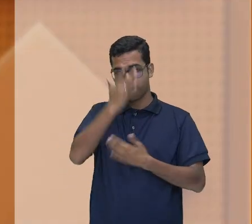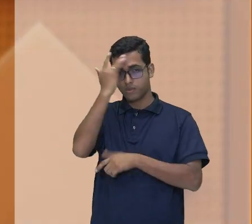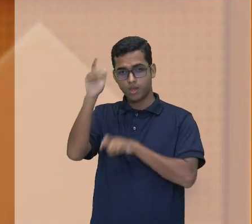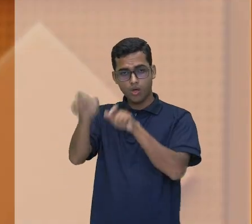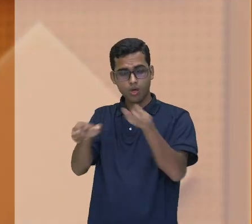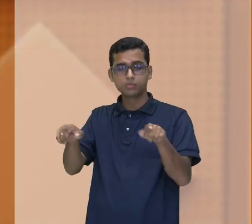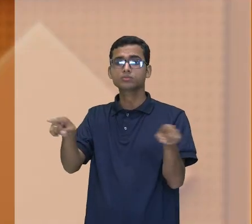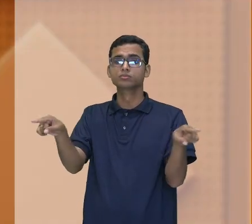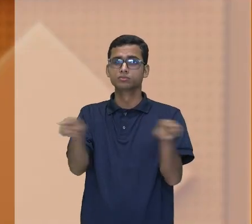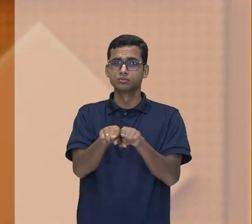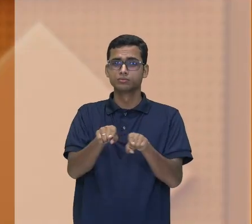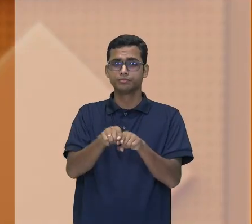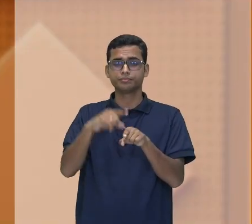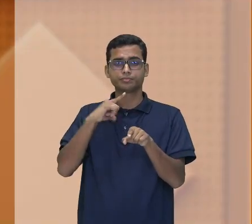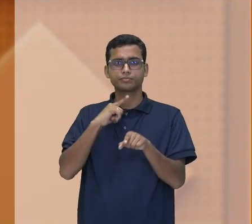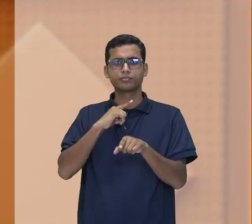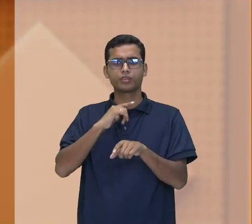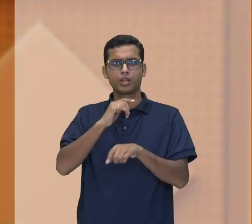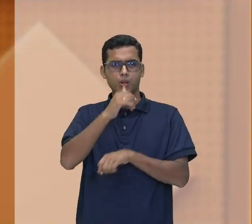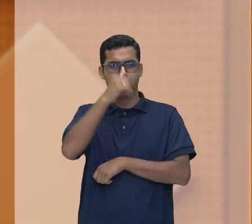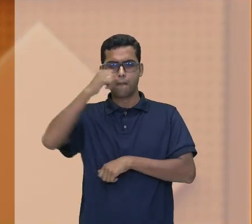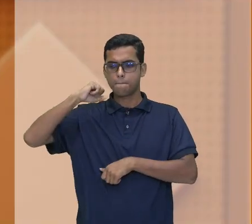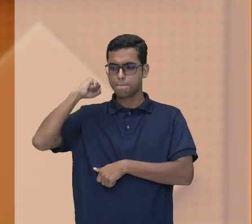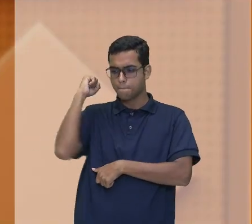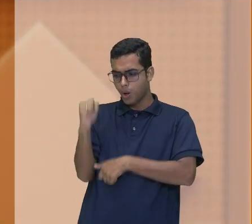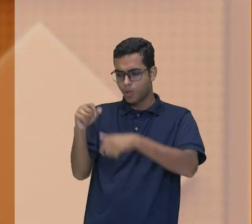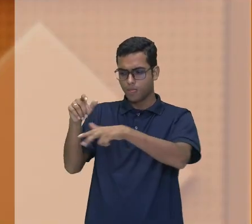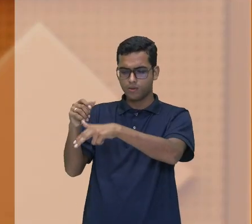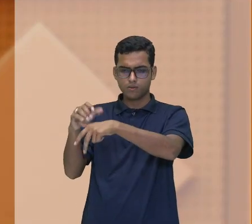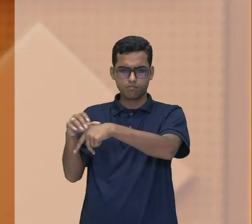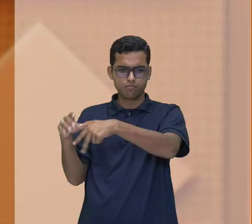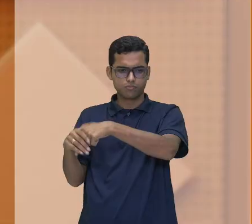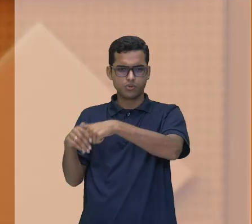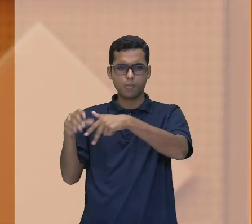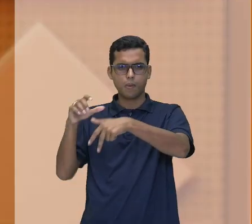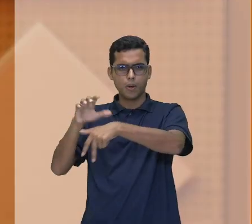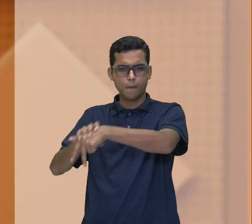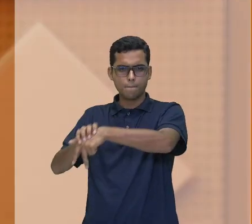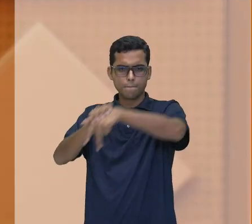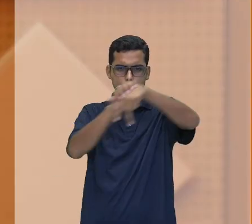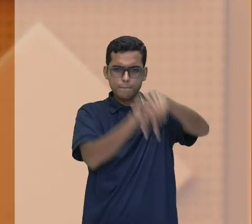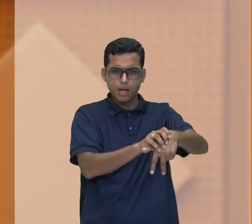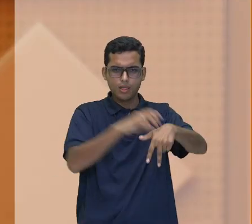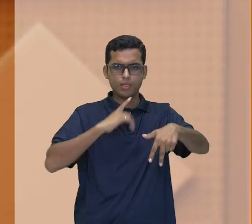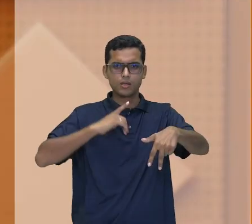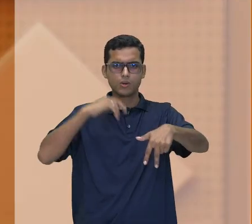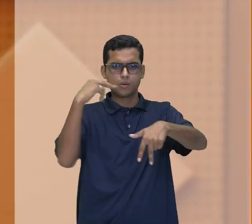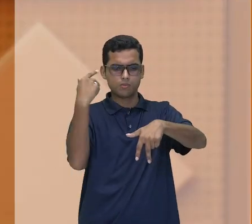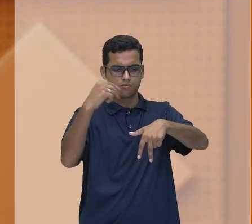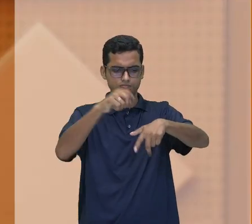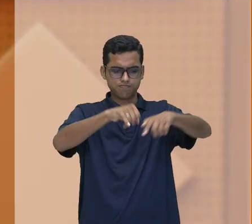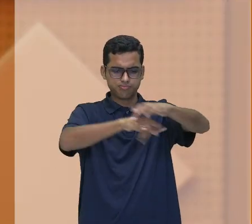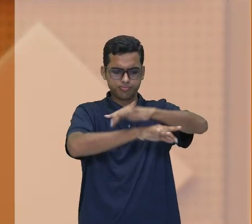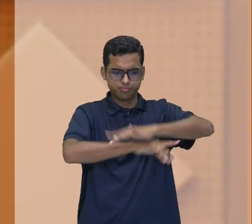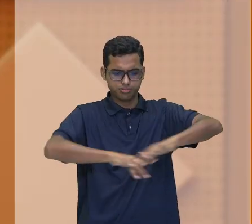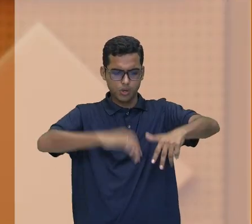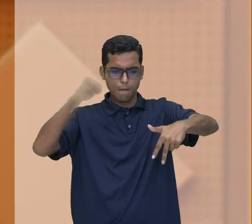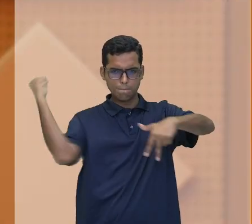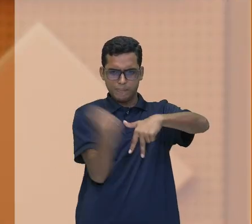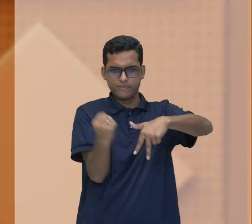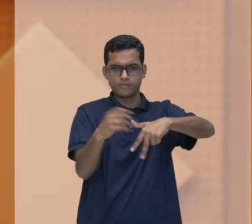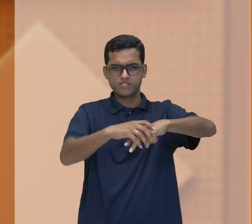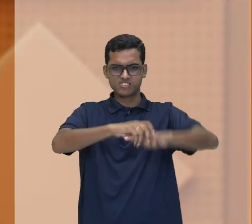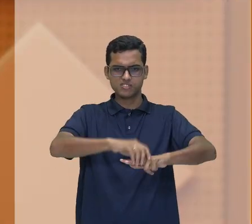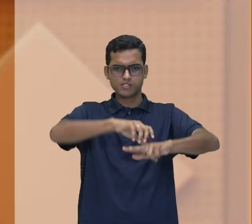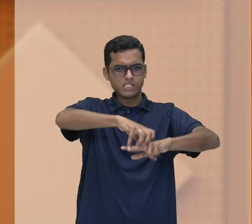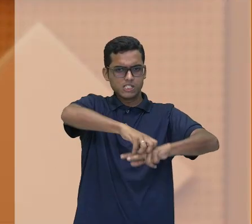também submetidos a sacrifícios, aos rituais antropofágicos. Lembrando que esses rituais, eles aconteciam também como uma forma